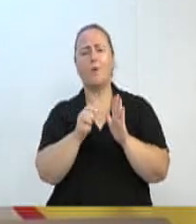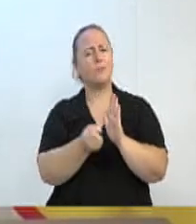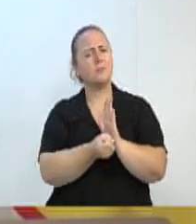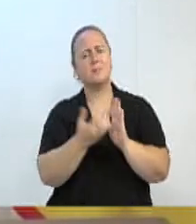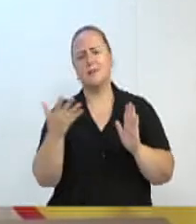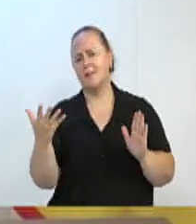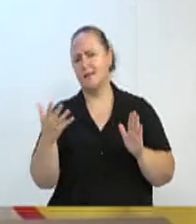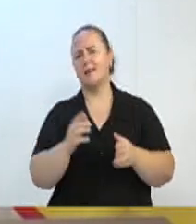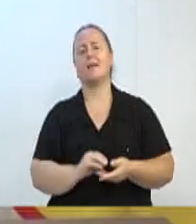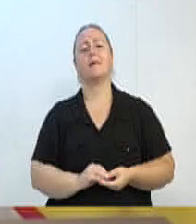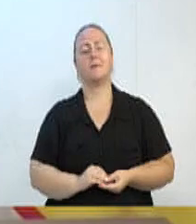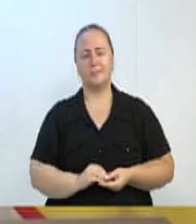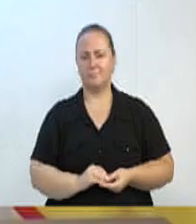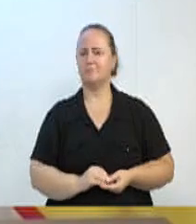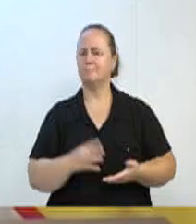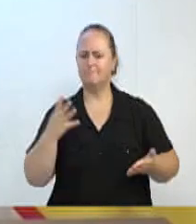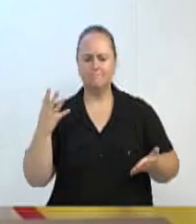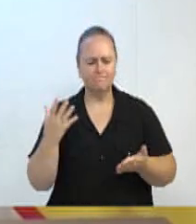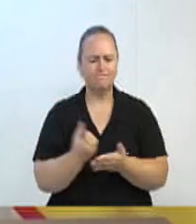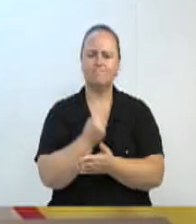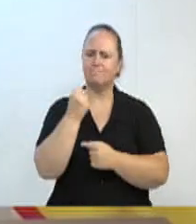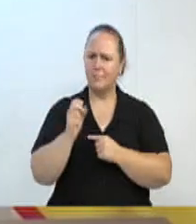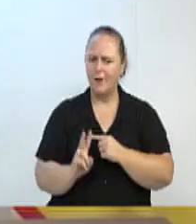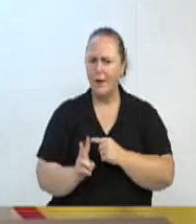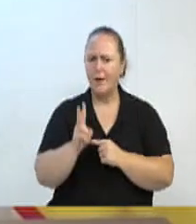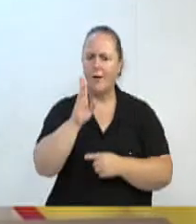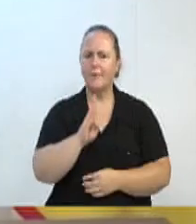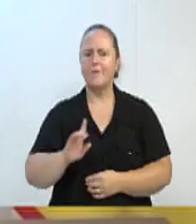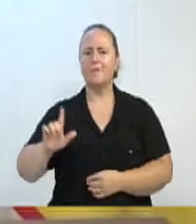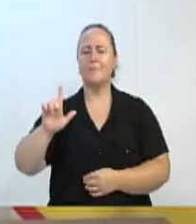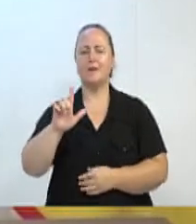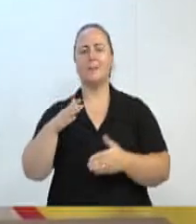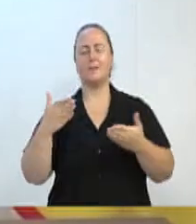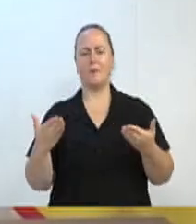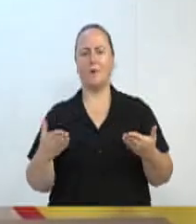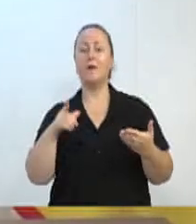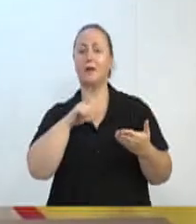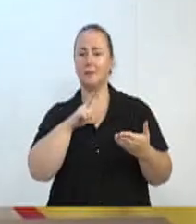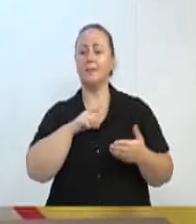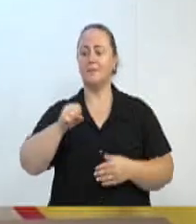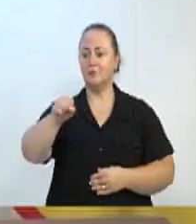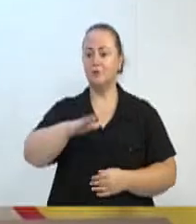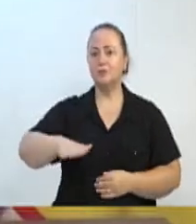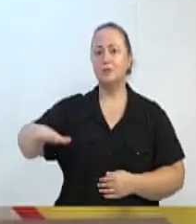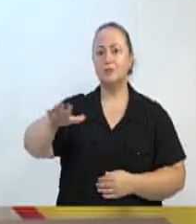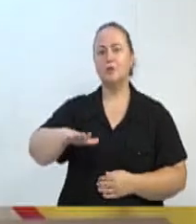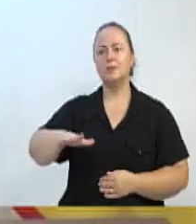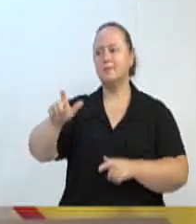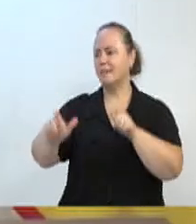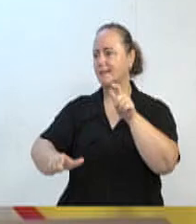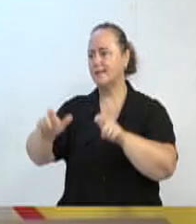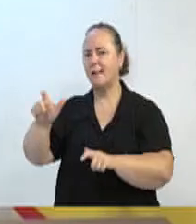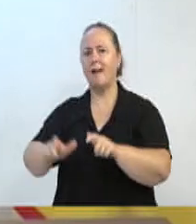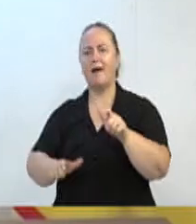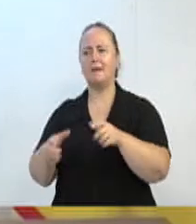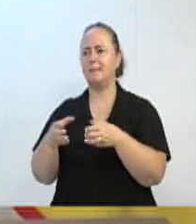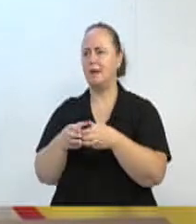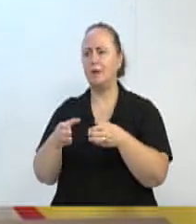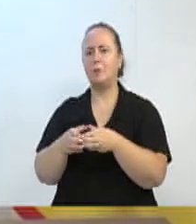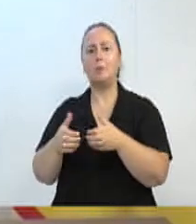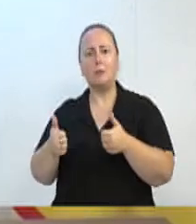essa conquista é uma conquista da nossa cidade da nossa região é uma conquista que teve a participação da sociedade civil dos vários grupos mobilizados